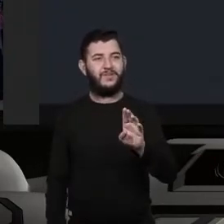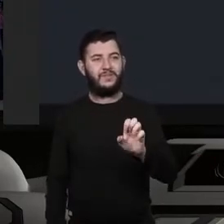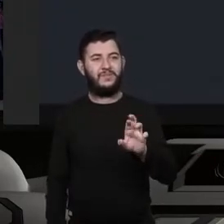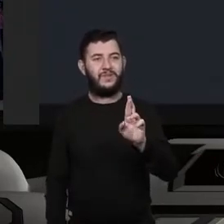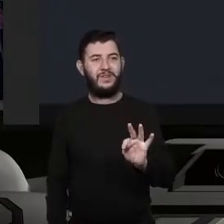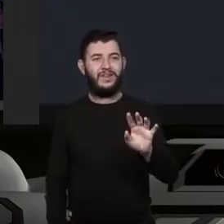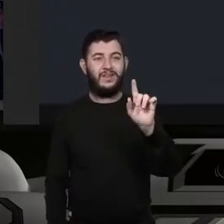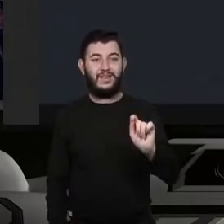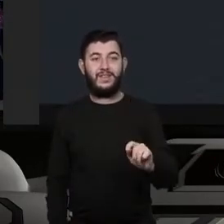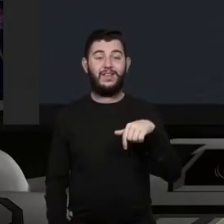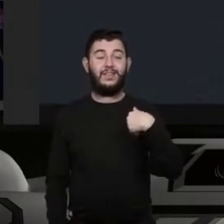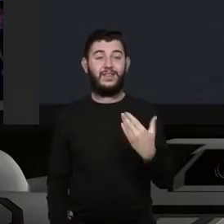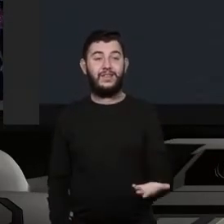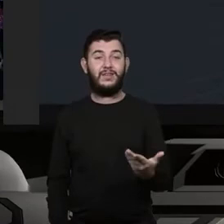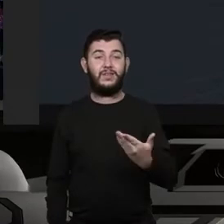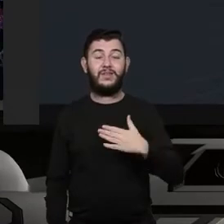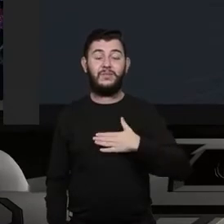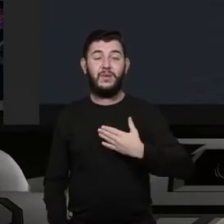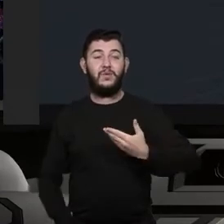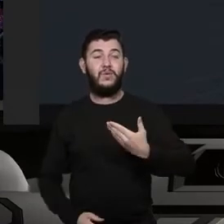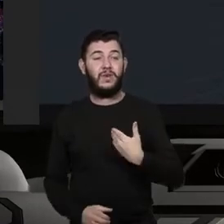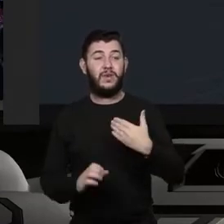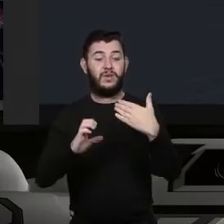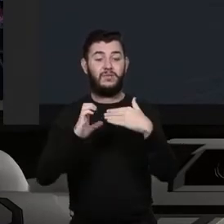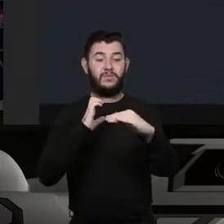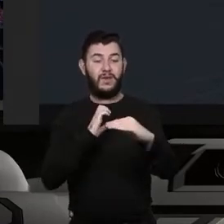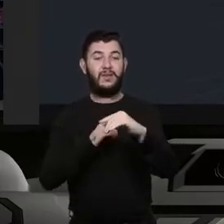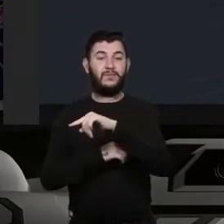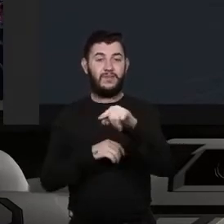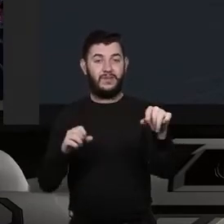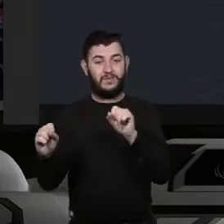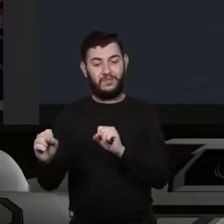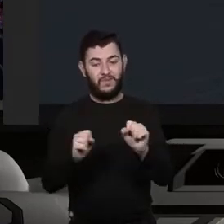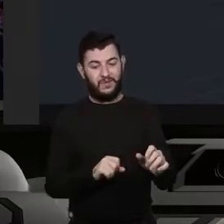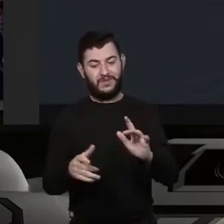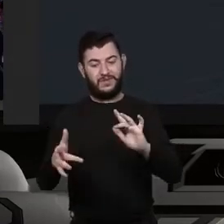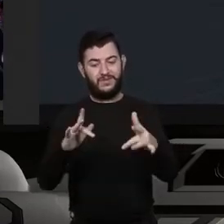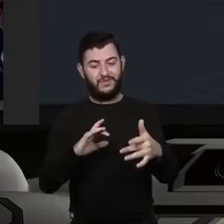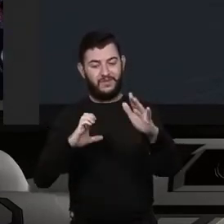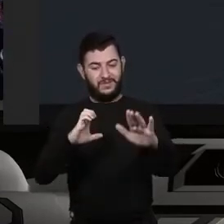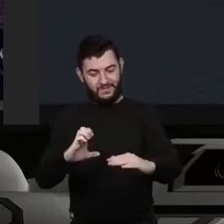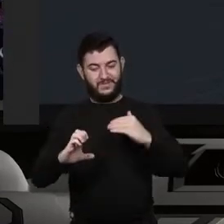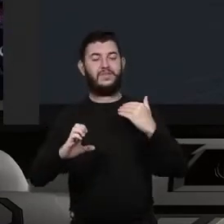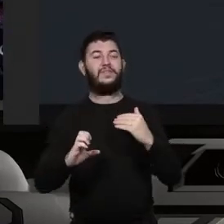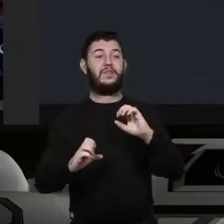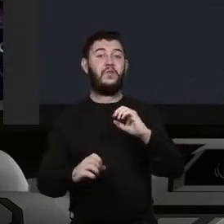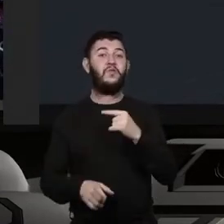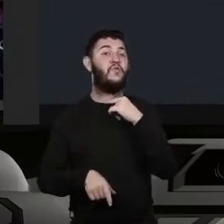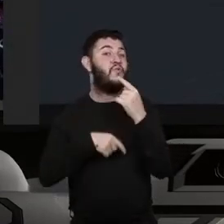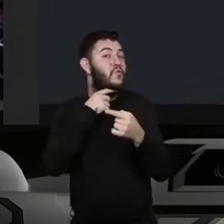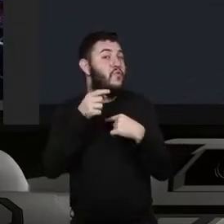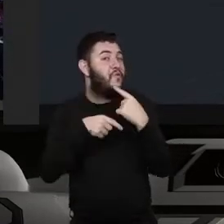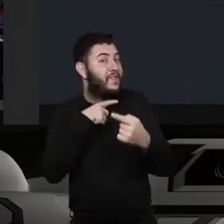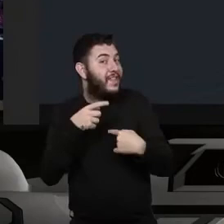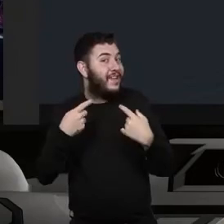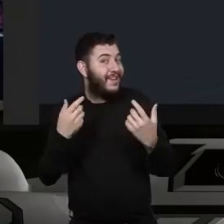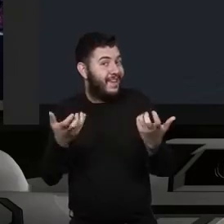meus contatos para qualquer dúvida e qualquer necessidade de conexão, já